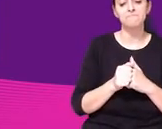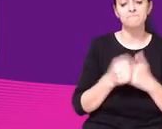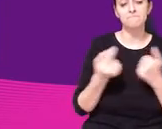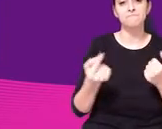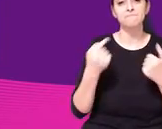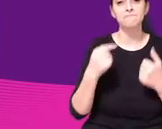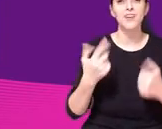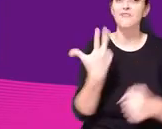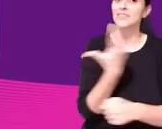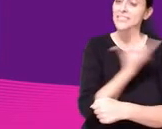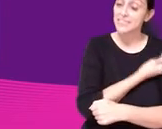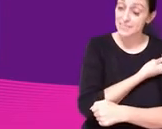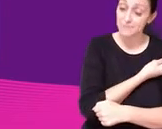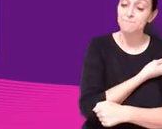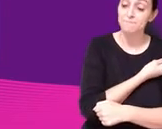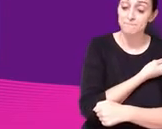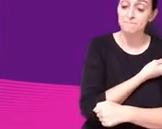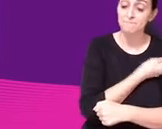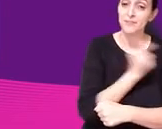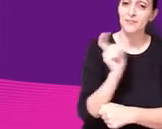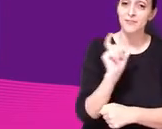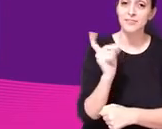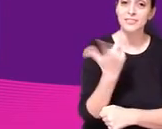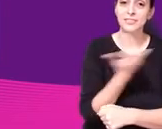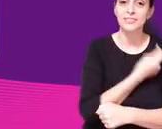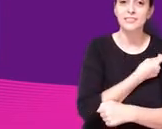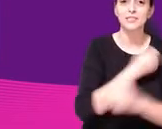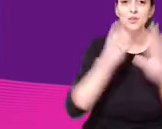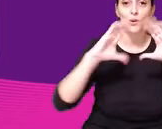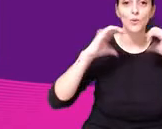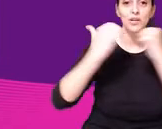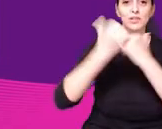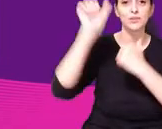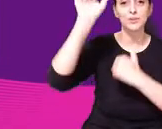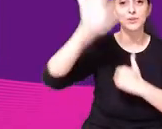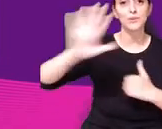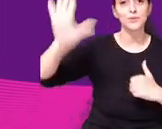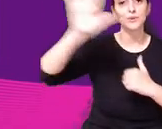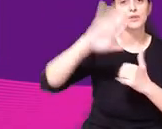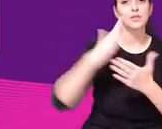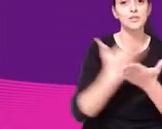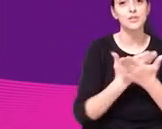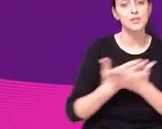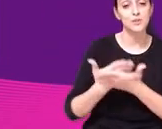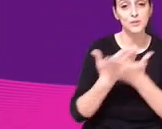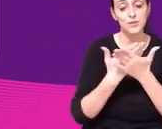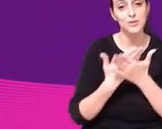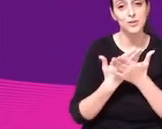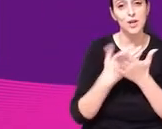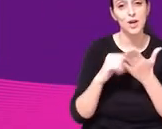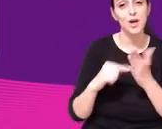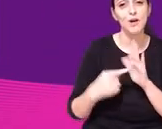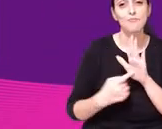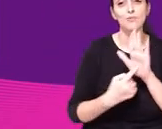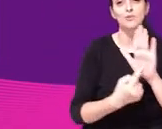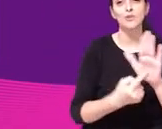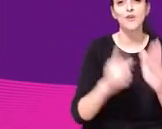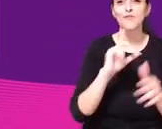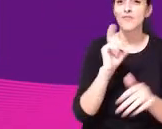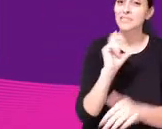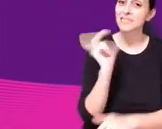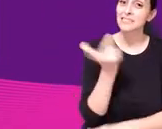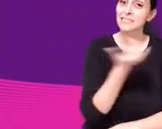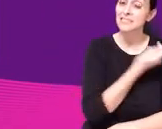Vacinas. No Congresso Europeu, o estudo IMI mostrou que vacinar paciente